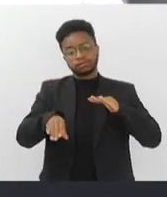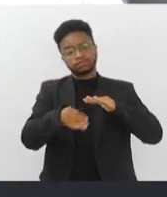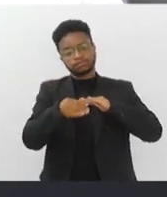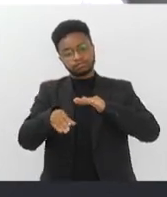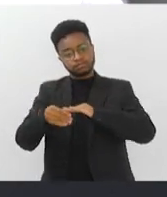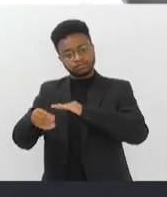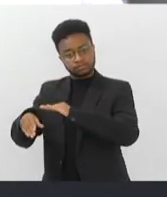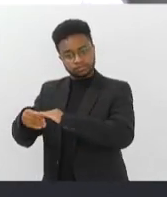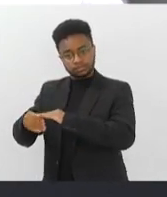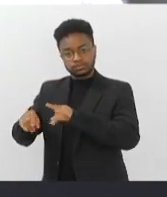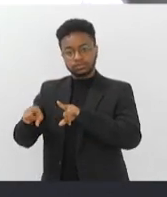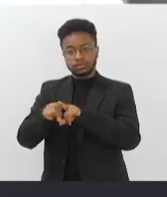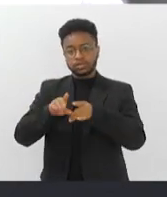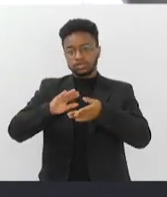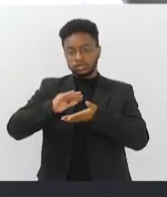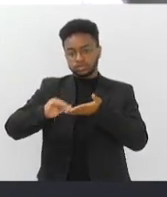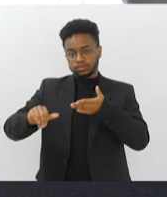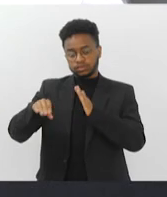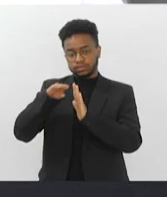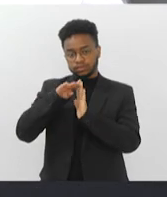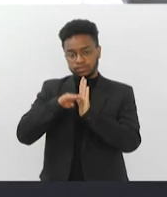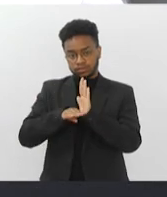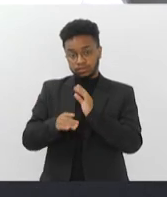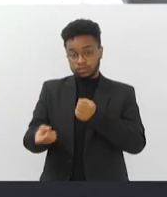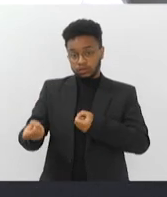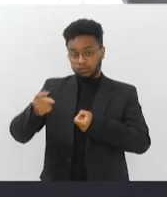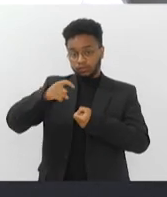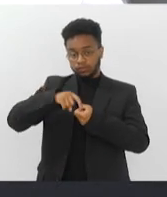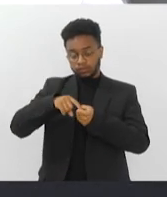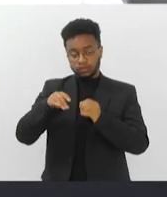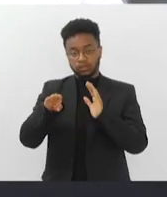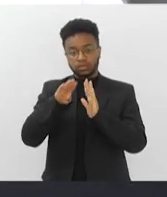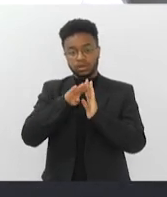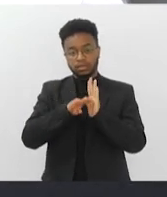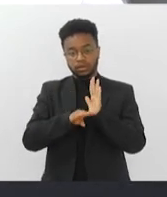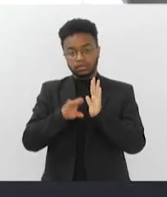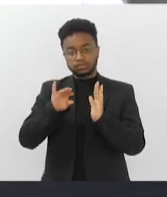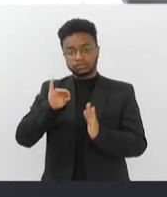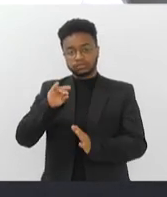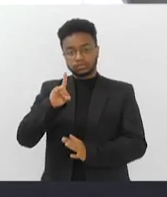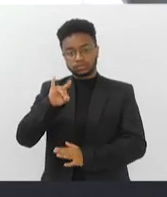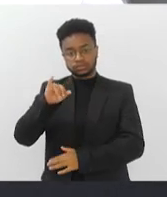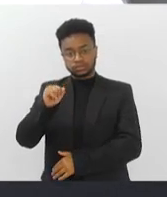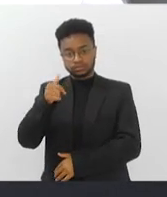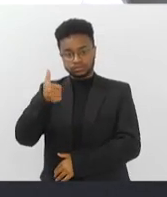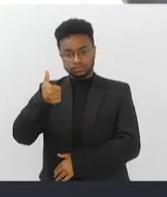e saiu de pauta. Voltou à pauta em